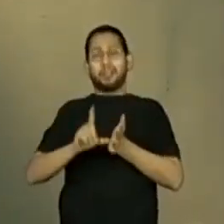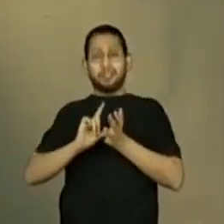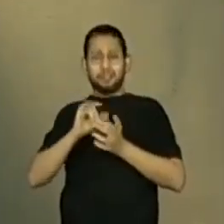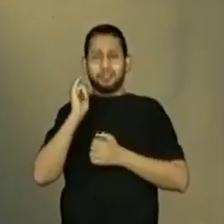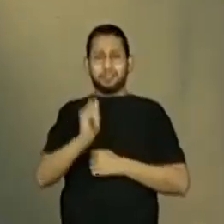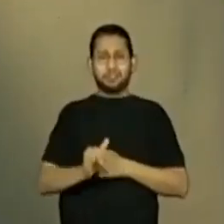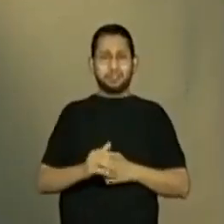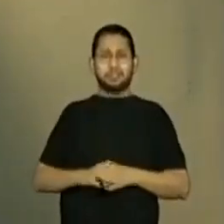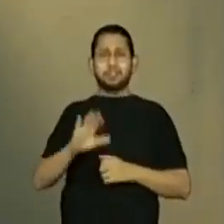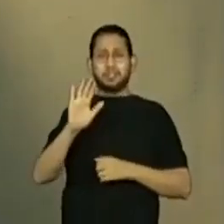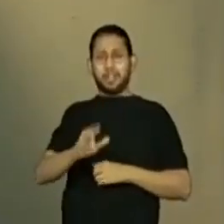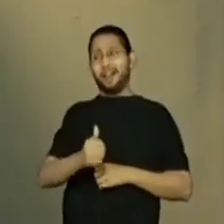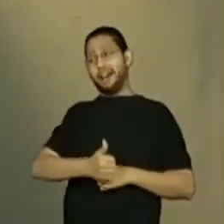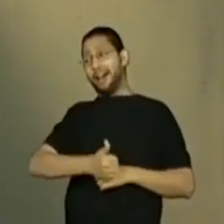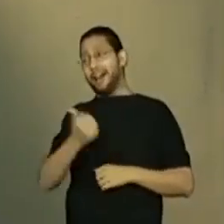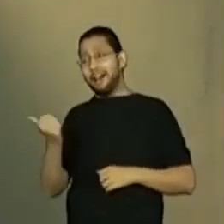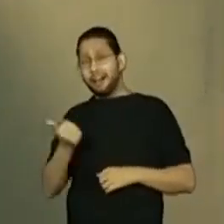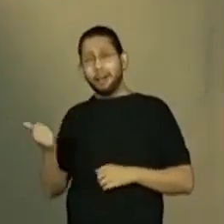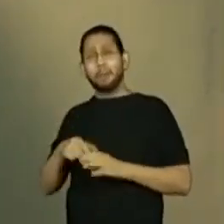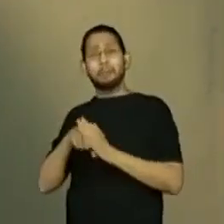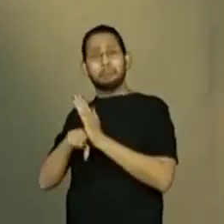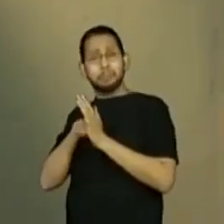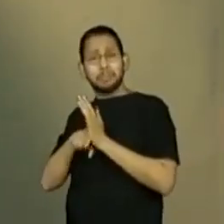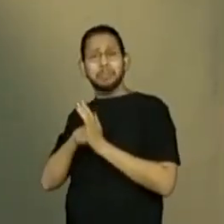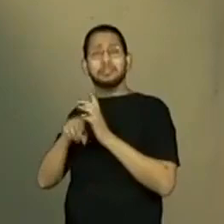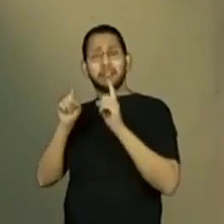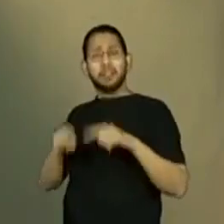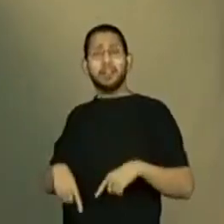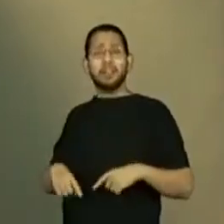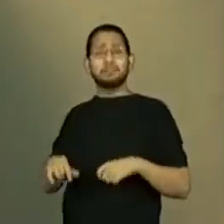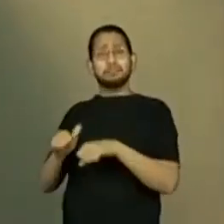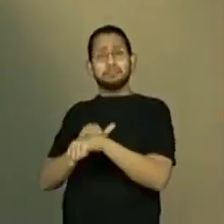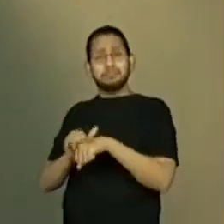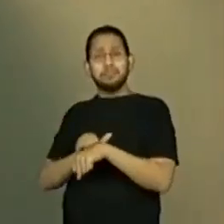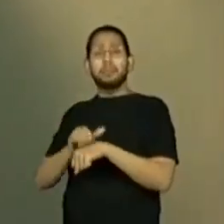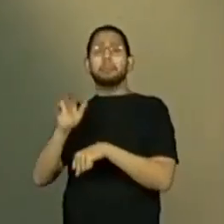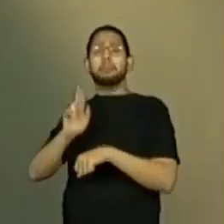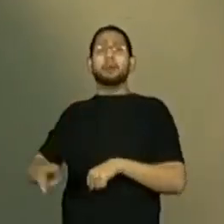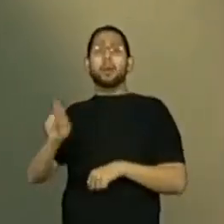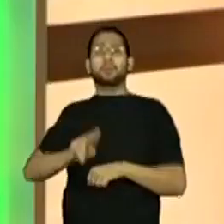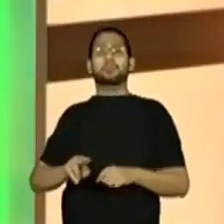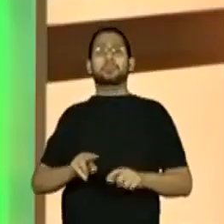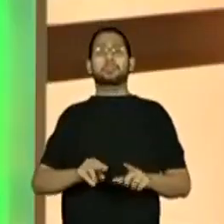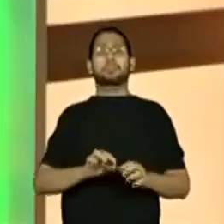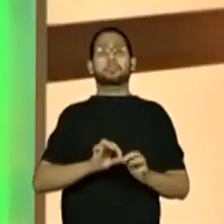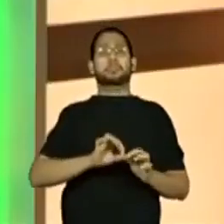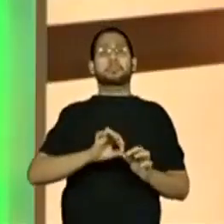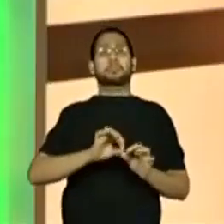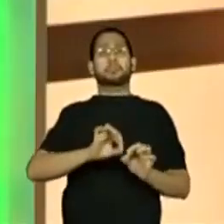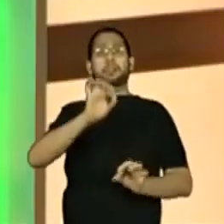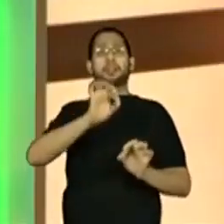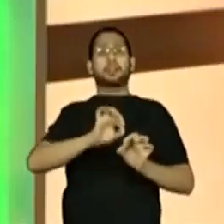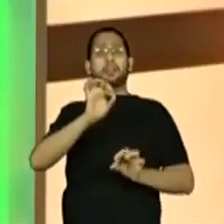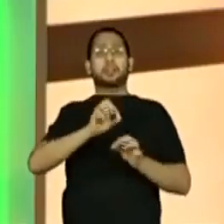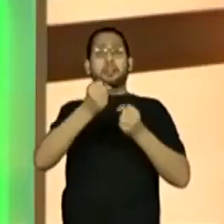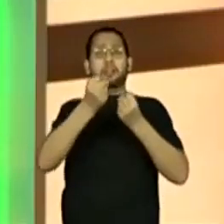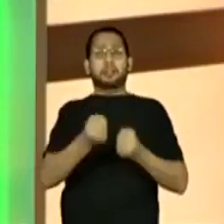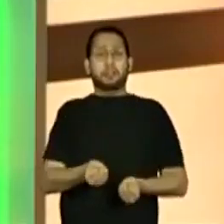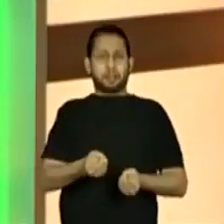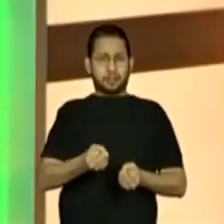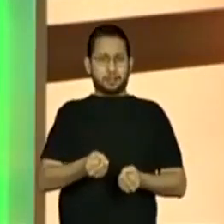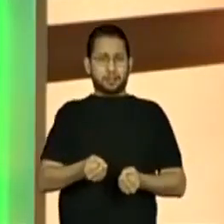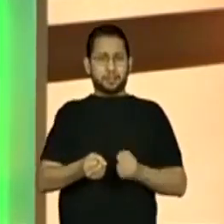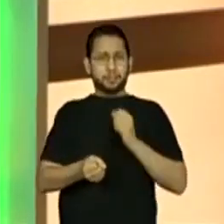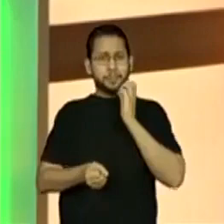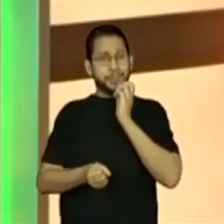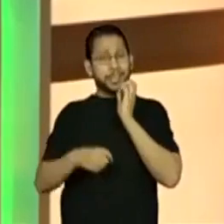aquilo está servindo como um instrumento para medir, certo? Exatamente, porque nós